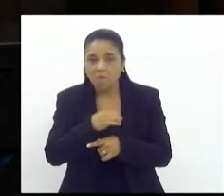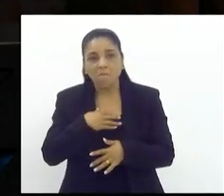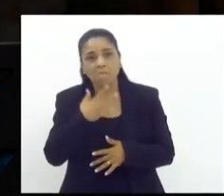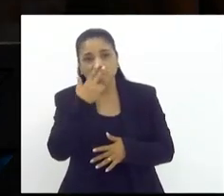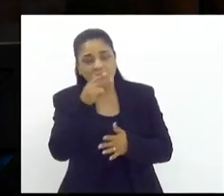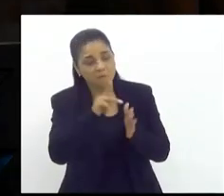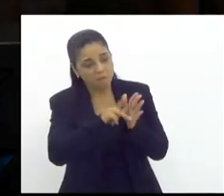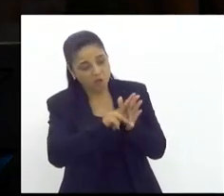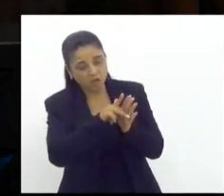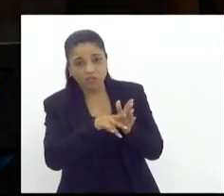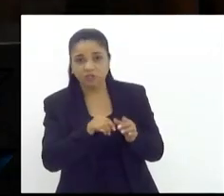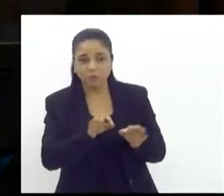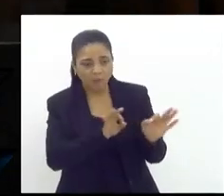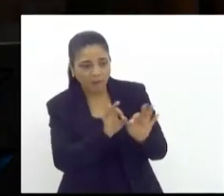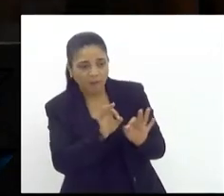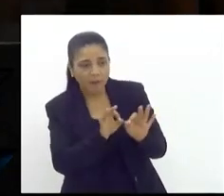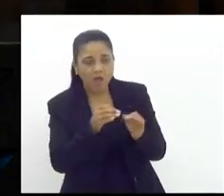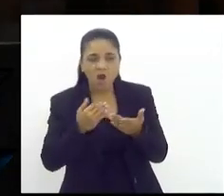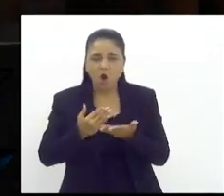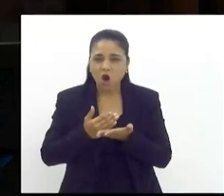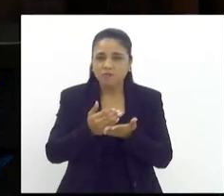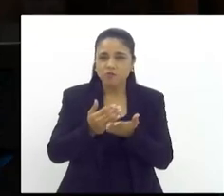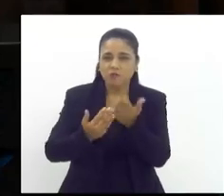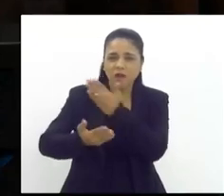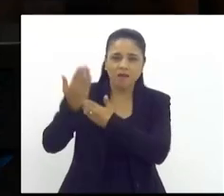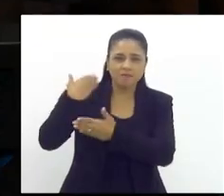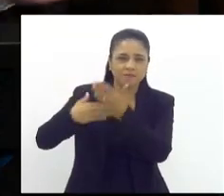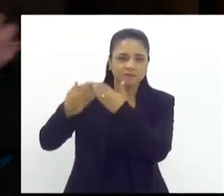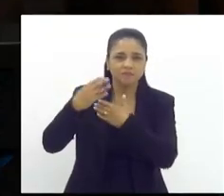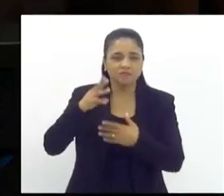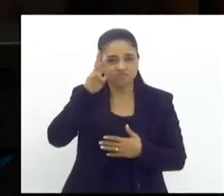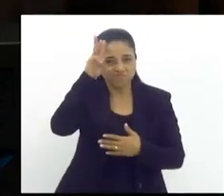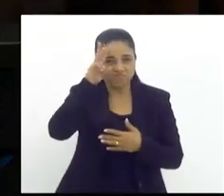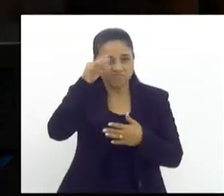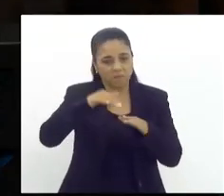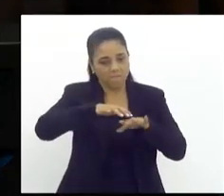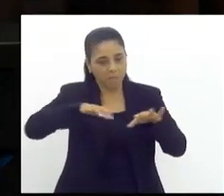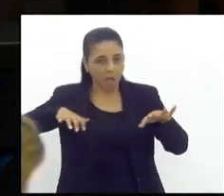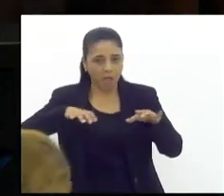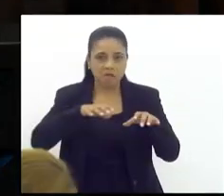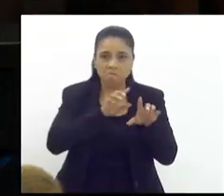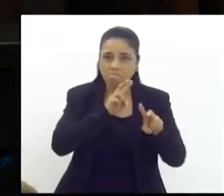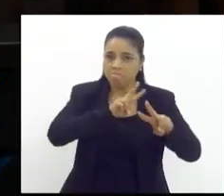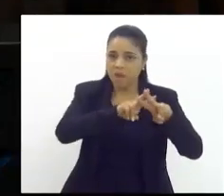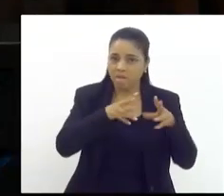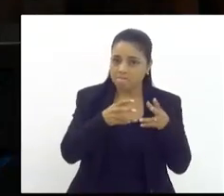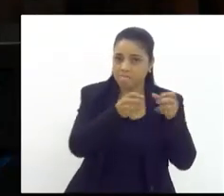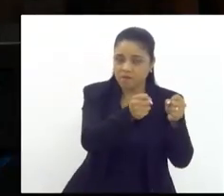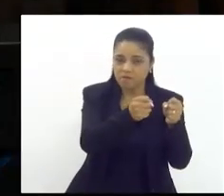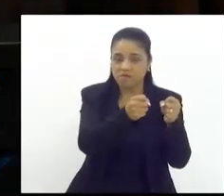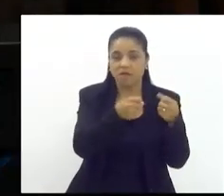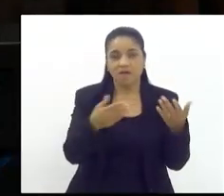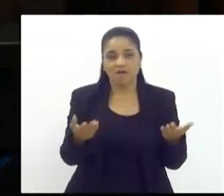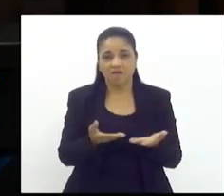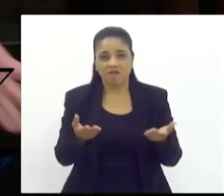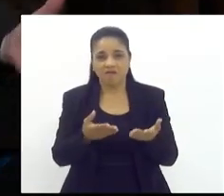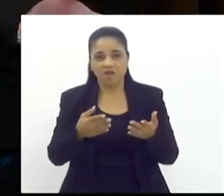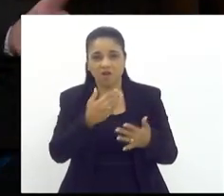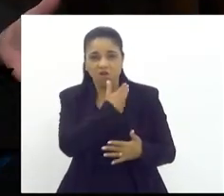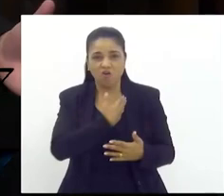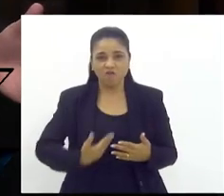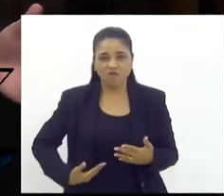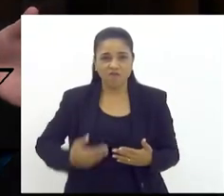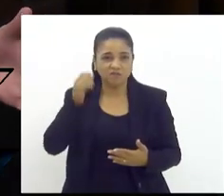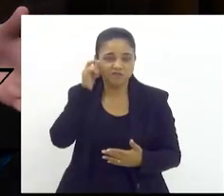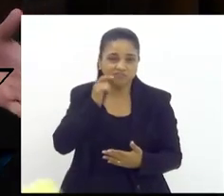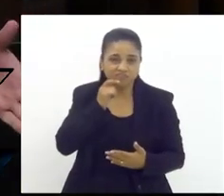projeto começou lá atrás com uma série de governadores sendo afastados outros presos chega agora com esse governo que parece